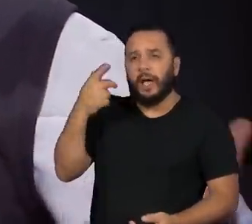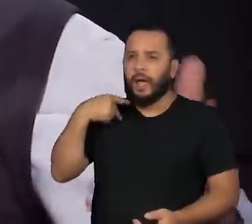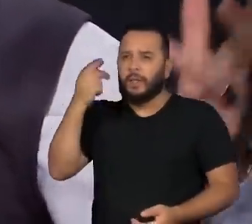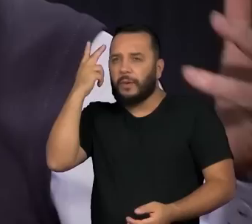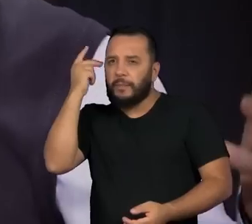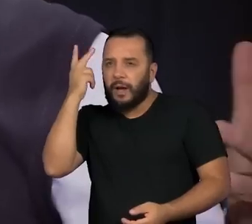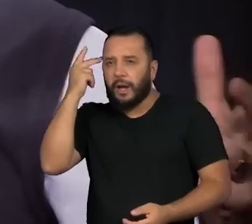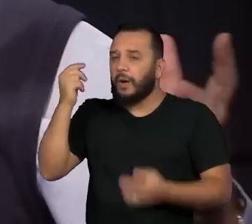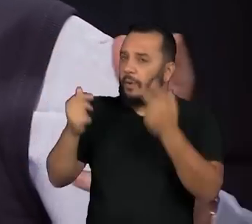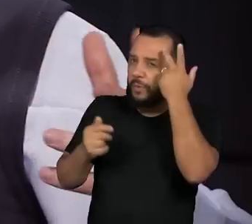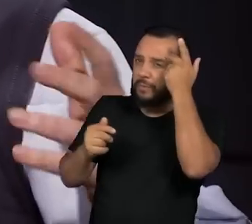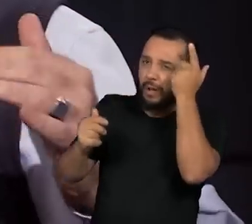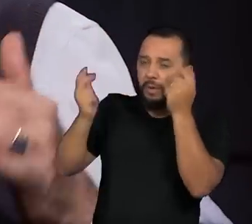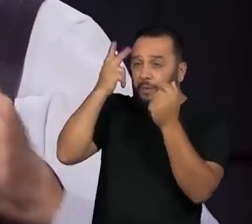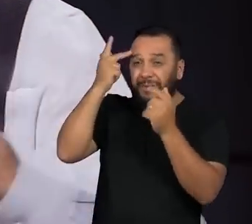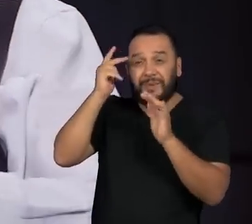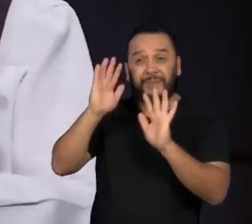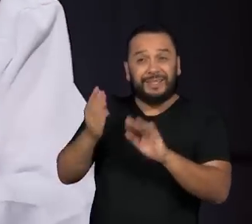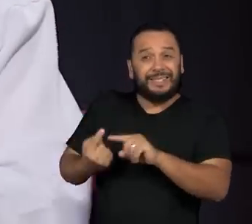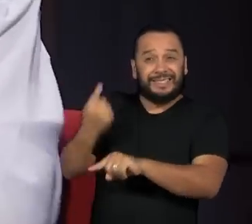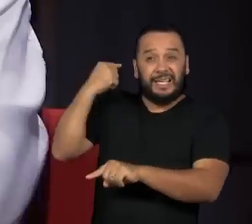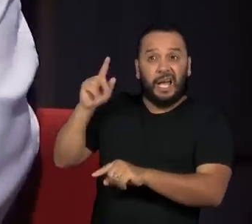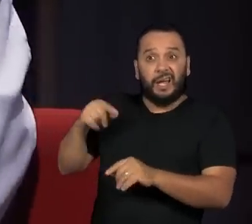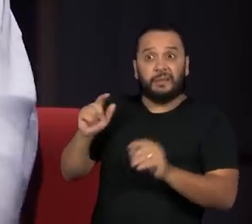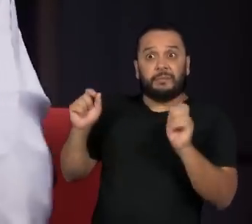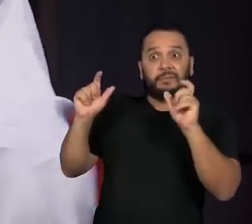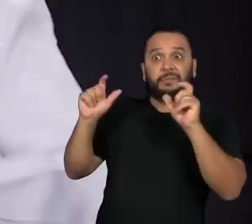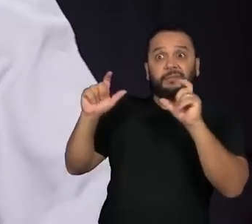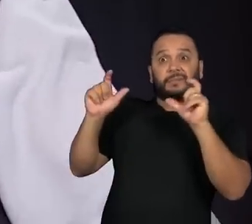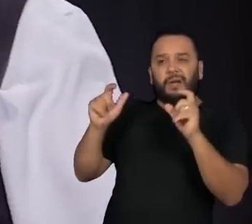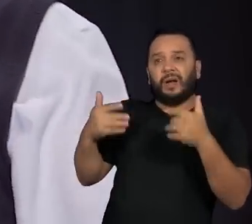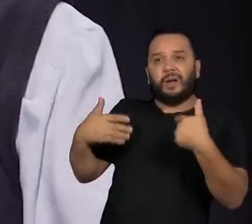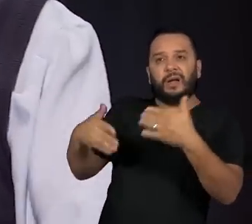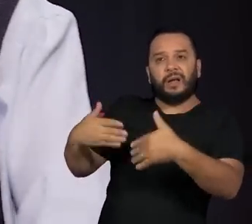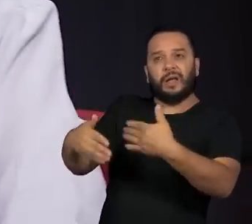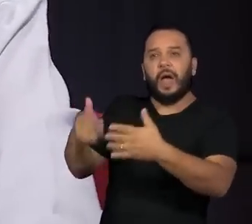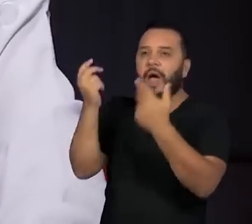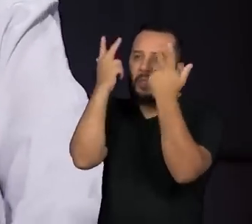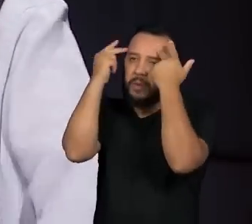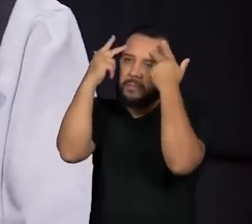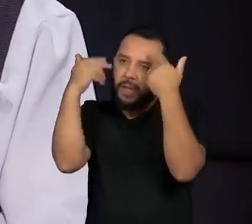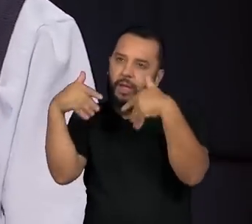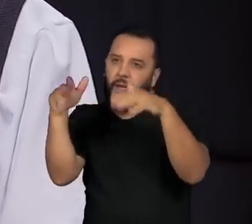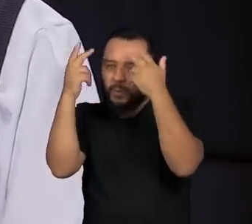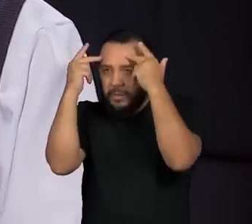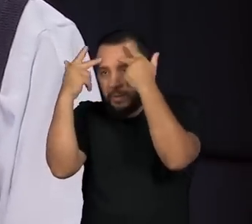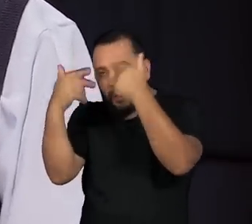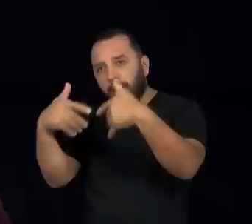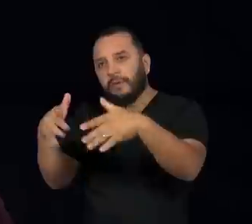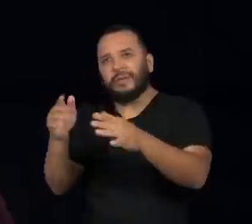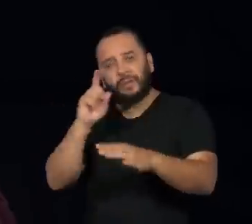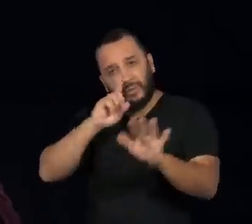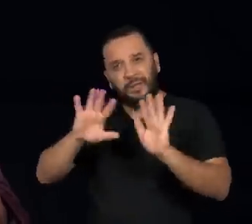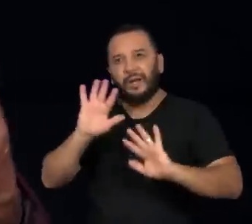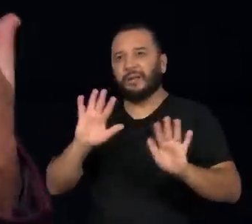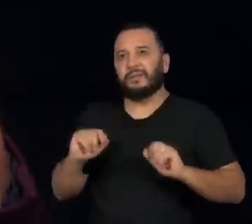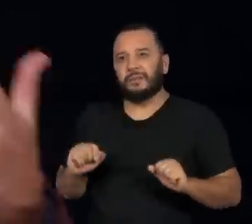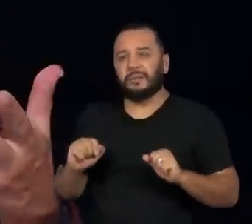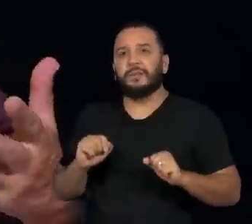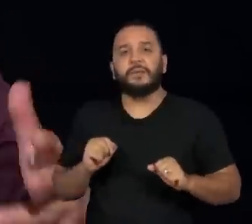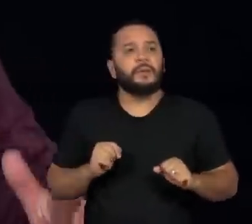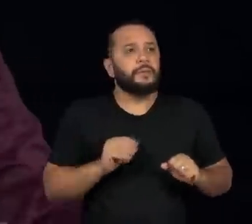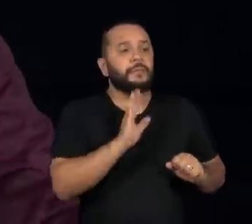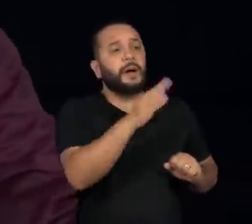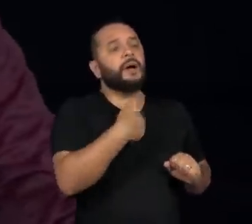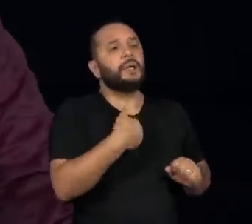consideraria esquisitas e com isso passo a passo a gente vai indo no mundo que eu não saberia para onde vai exatamente e a pergunta é